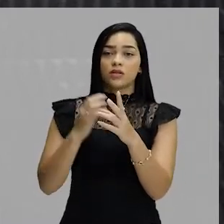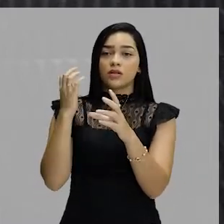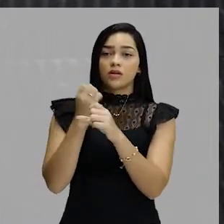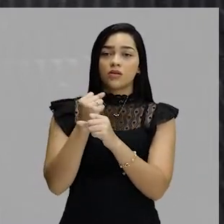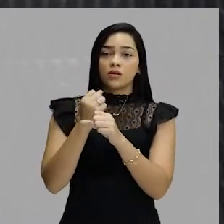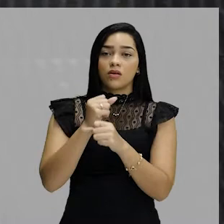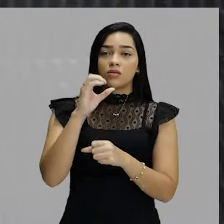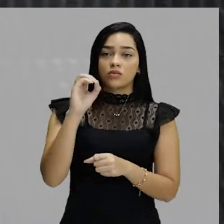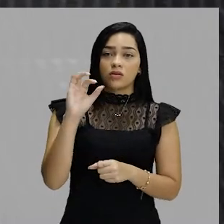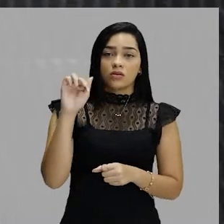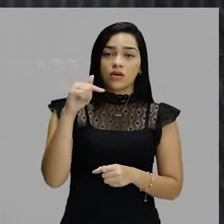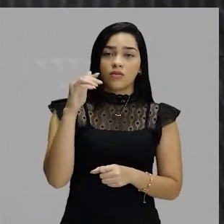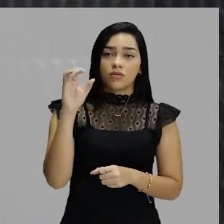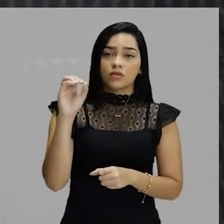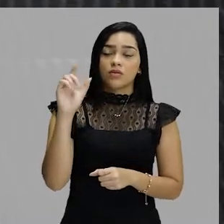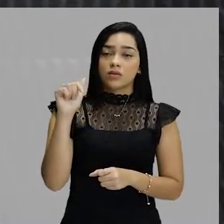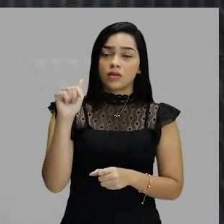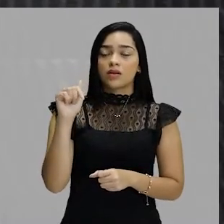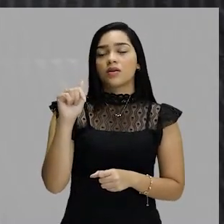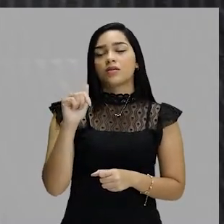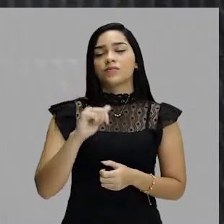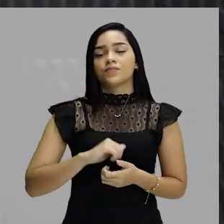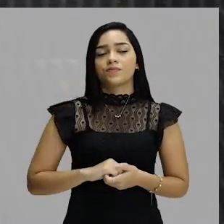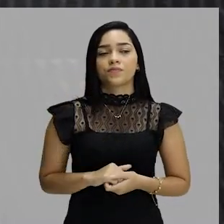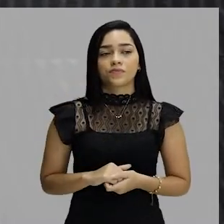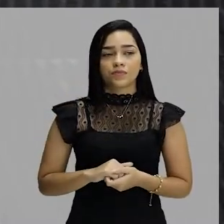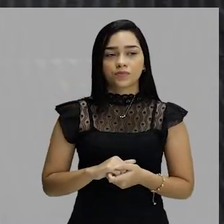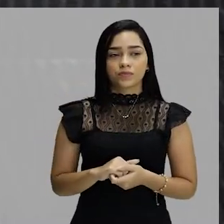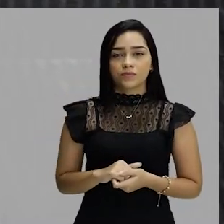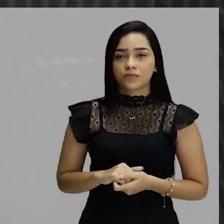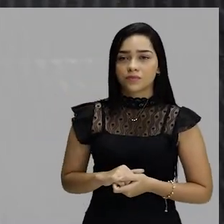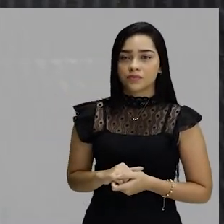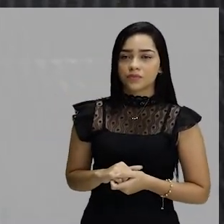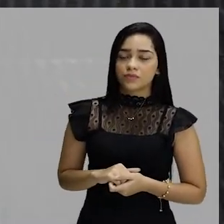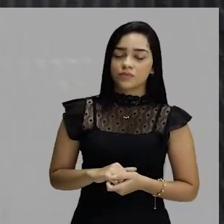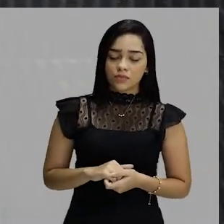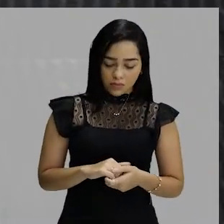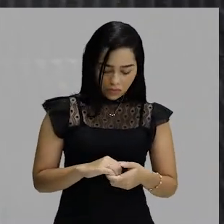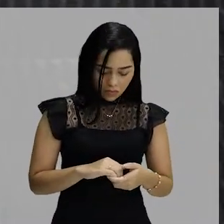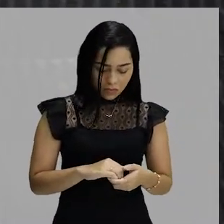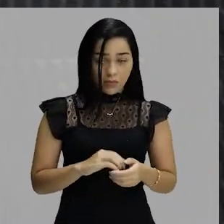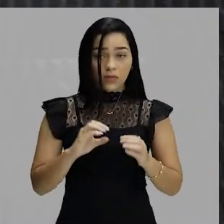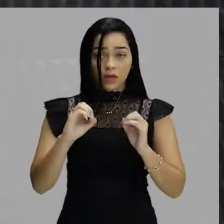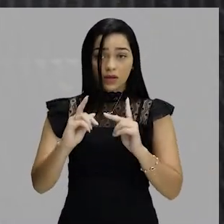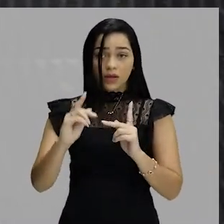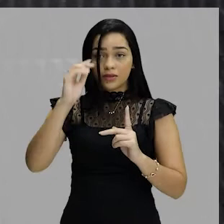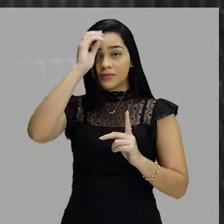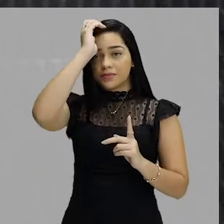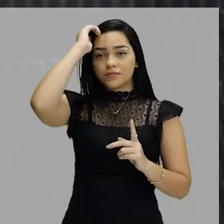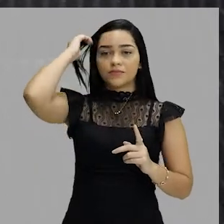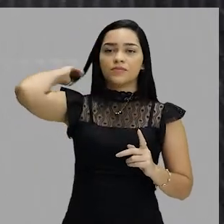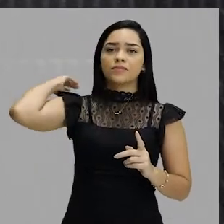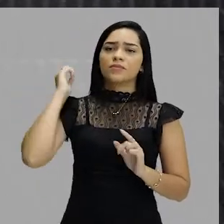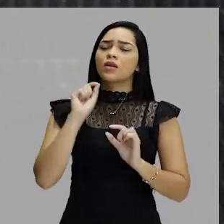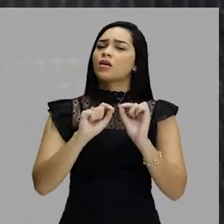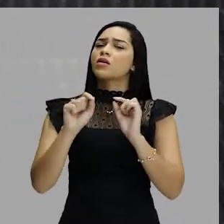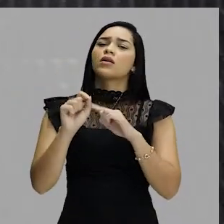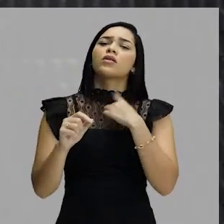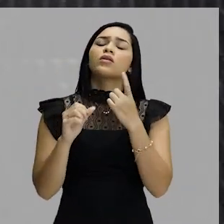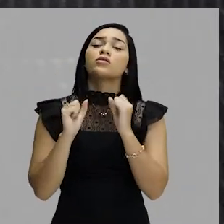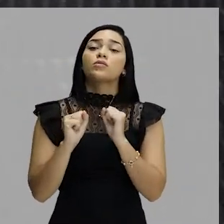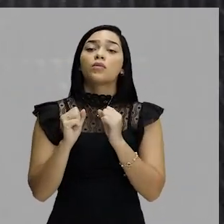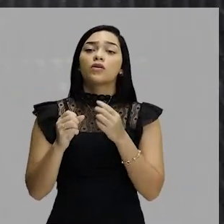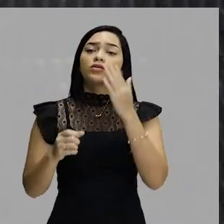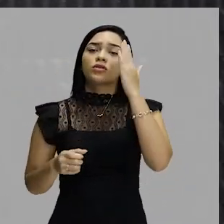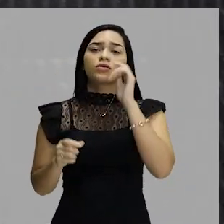calcular o zero da função, que é o ponto de interseção com o eixo x. Ok? Muito bem, turma. E o que a gente pode